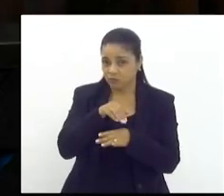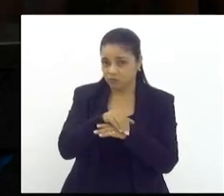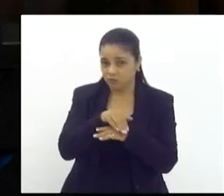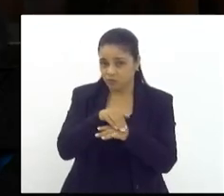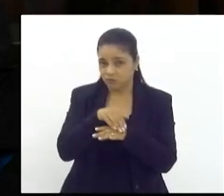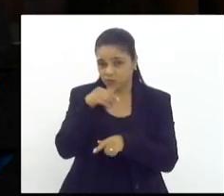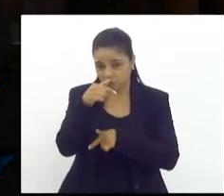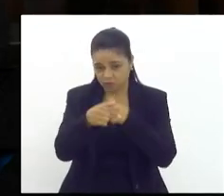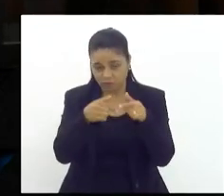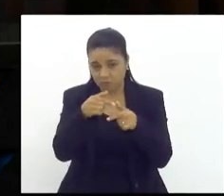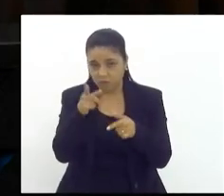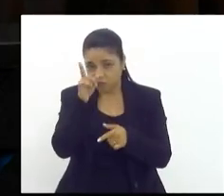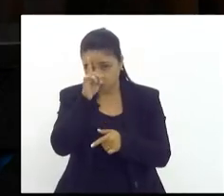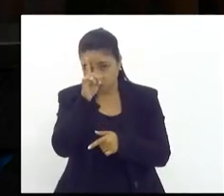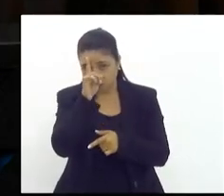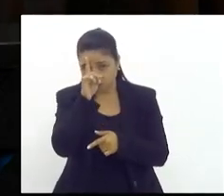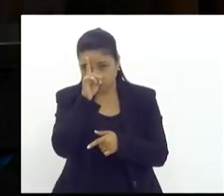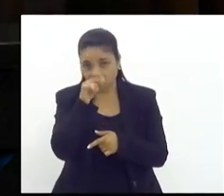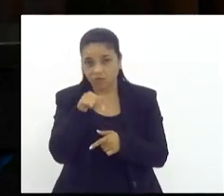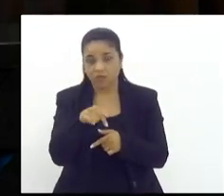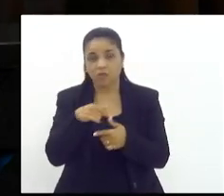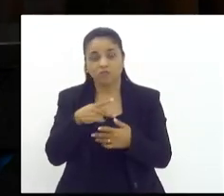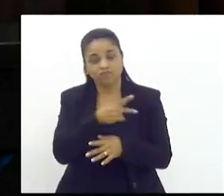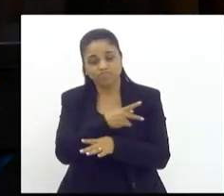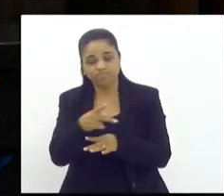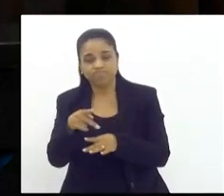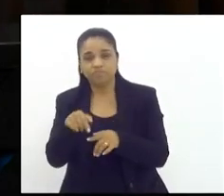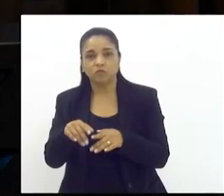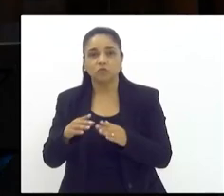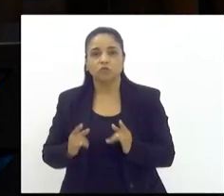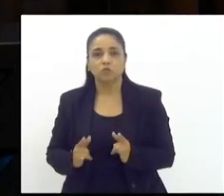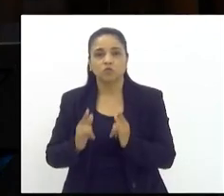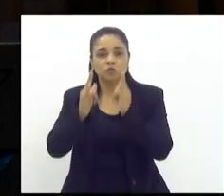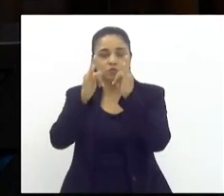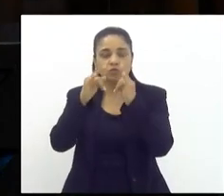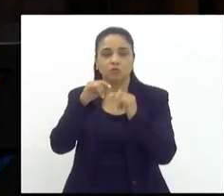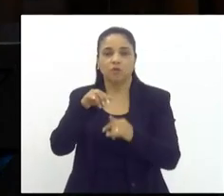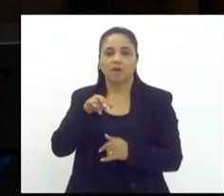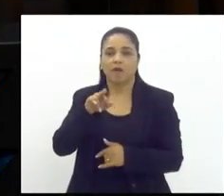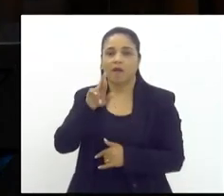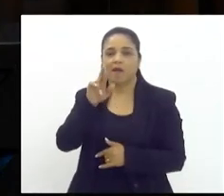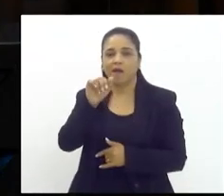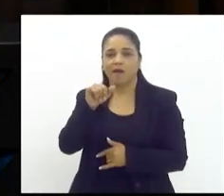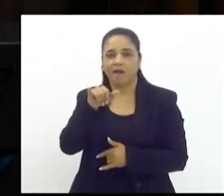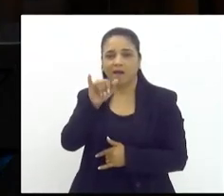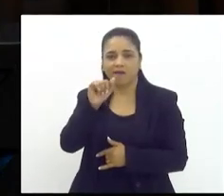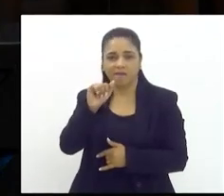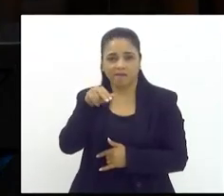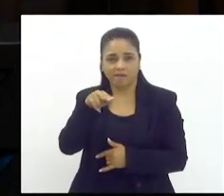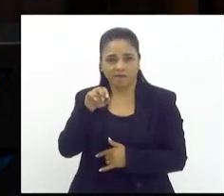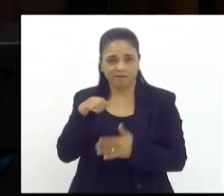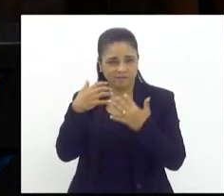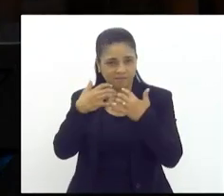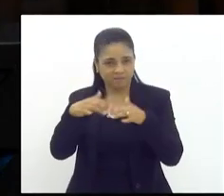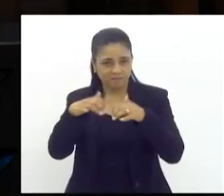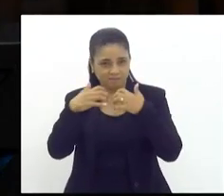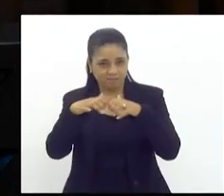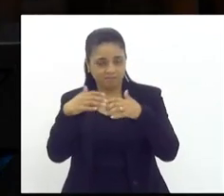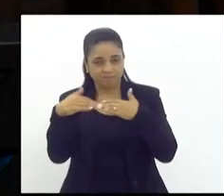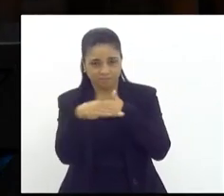a gente trabalha todos os dias e estive no conjunto habitacional Rayane na minha cidade de Petrópolis lá na Rua